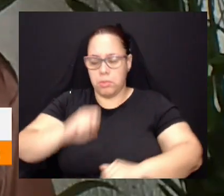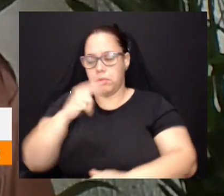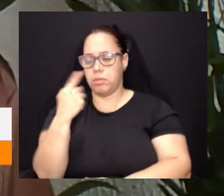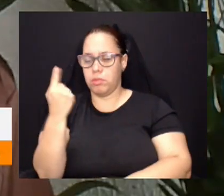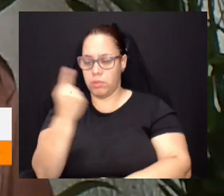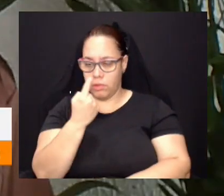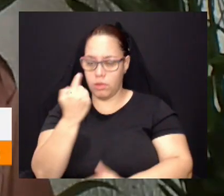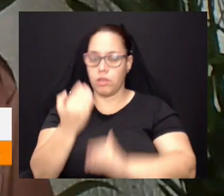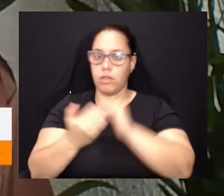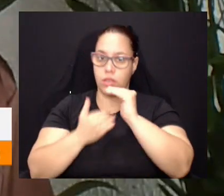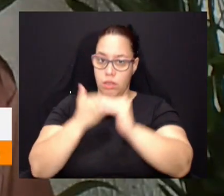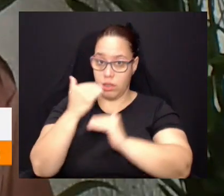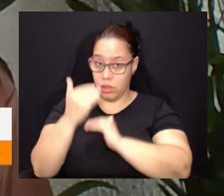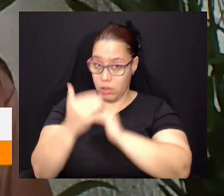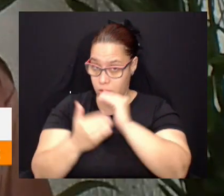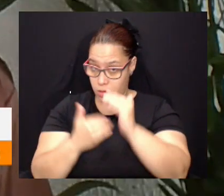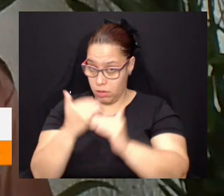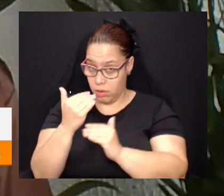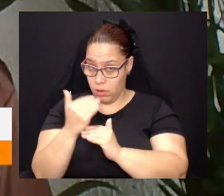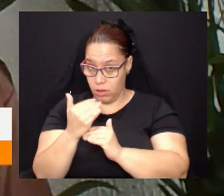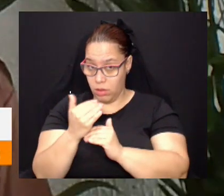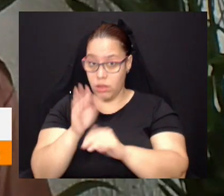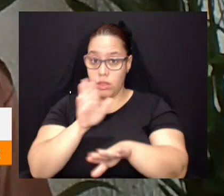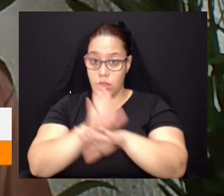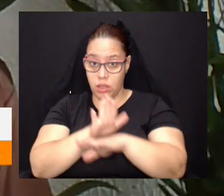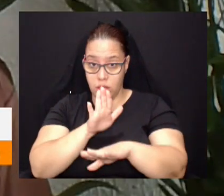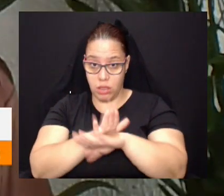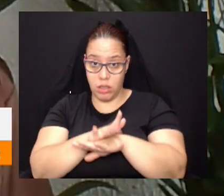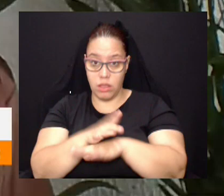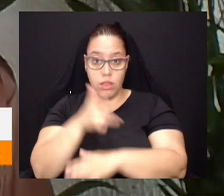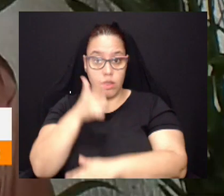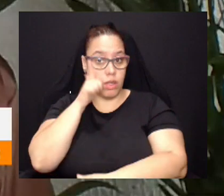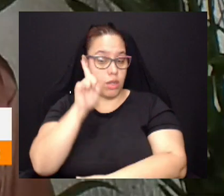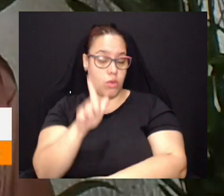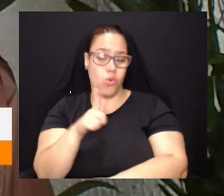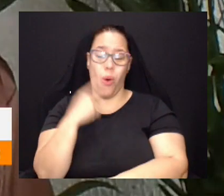processo, né, de ajuda, se eu não consigo sozinho,